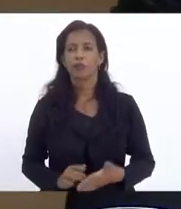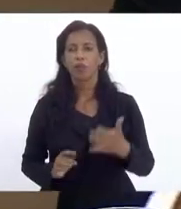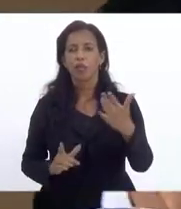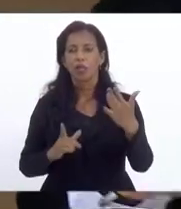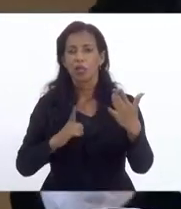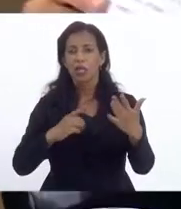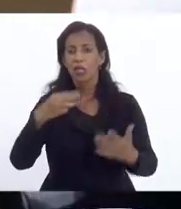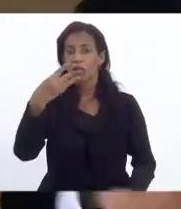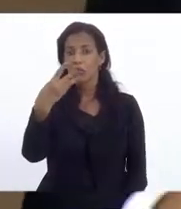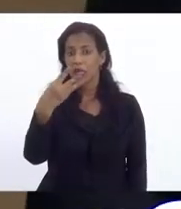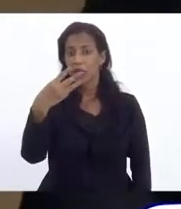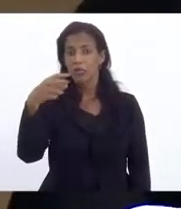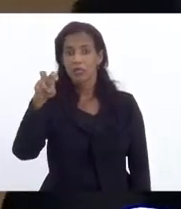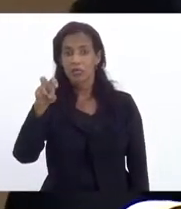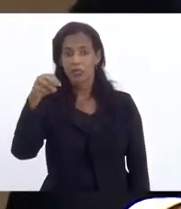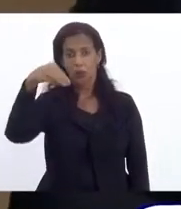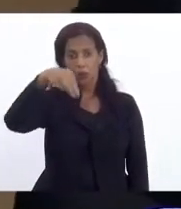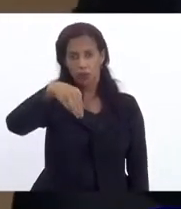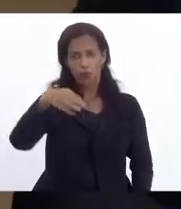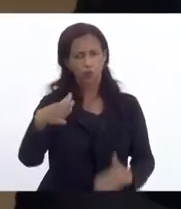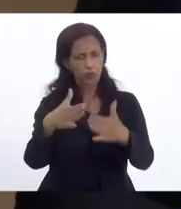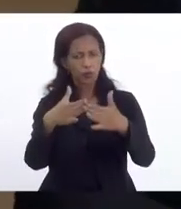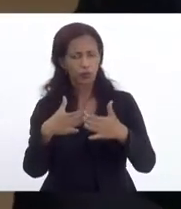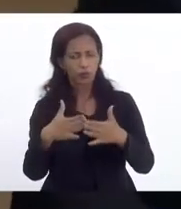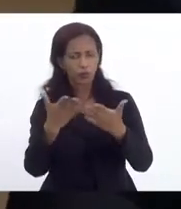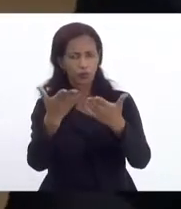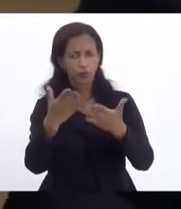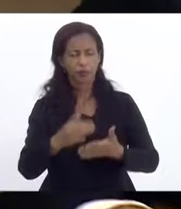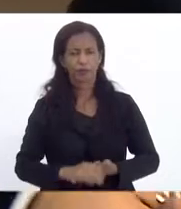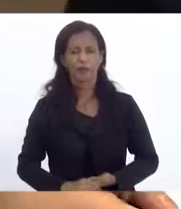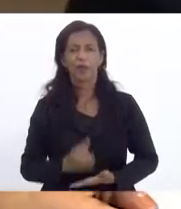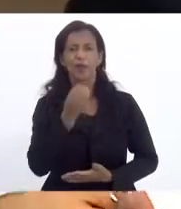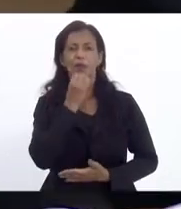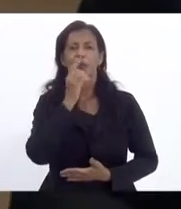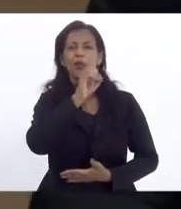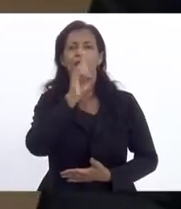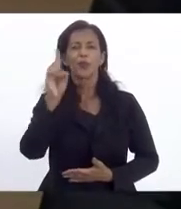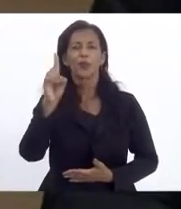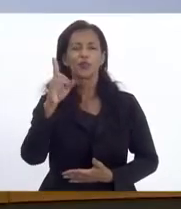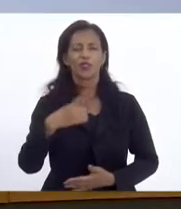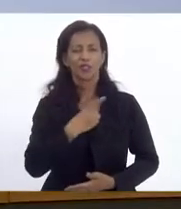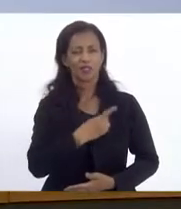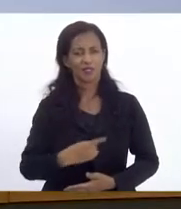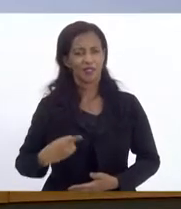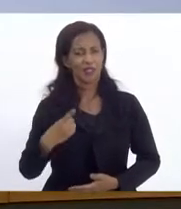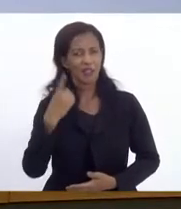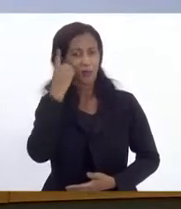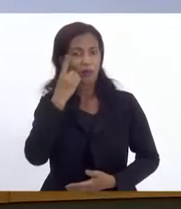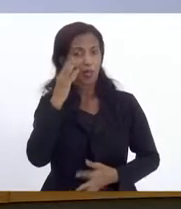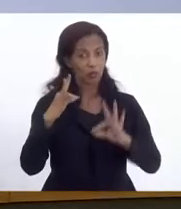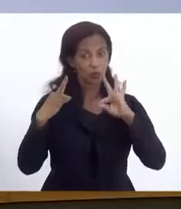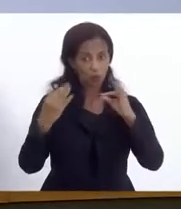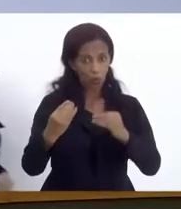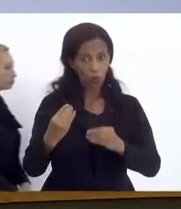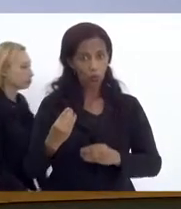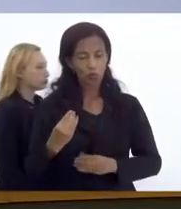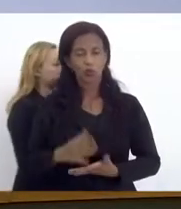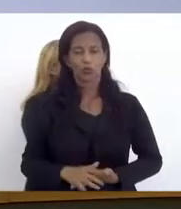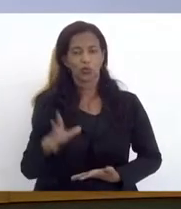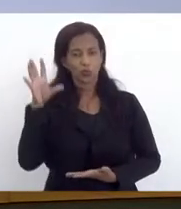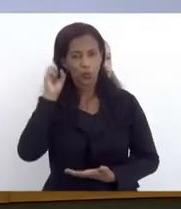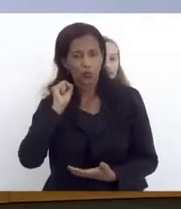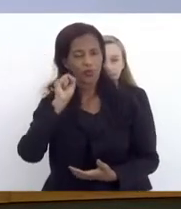de 3 a 5 minutos, por favor, José. Bom dia, deputado. Todos me ouvem?